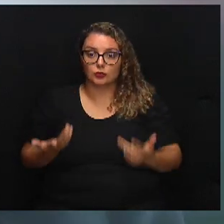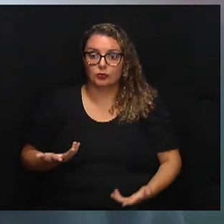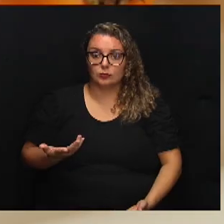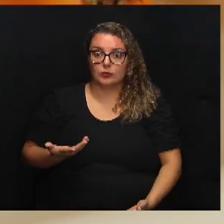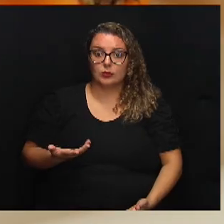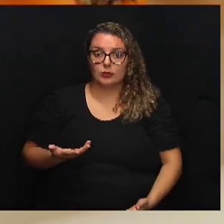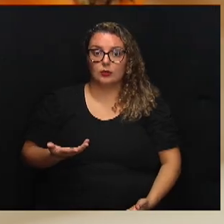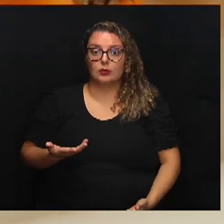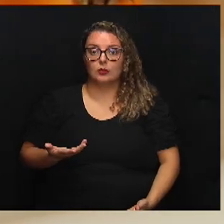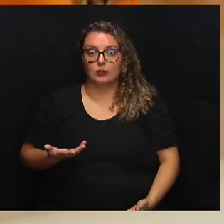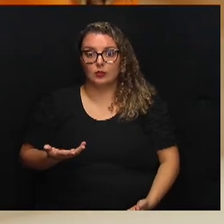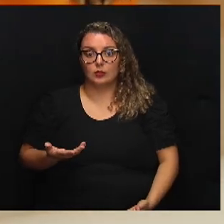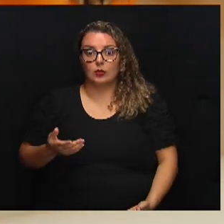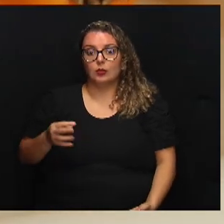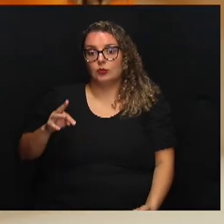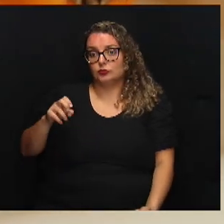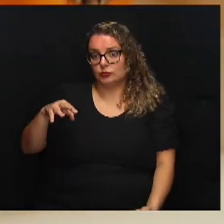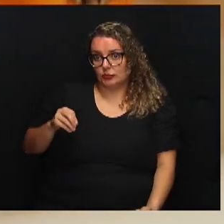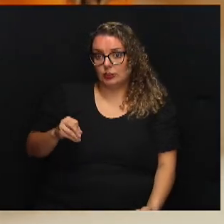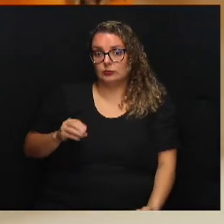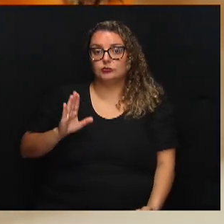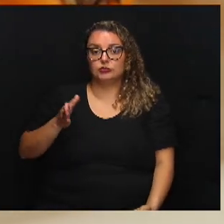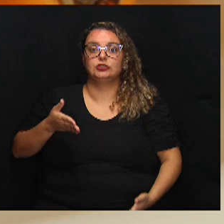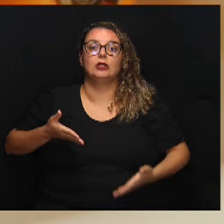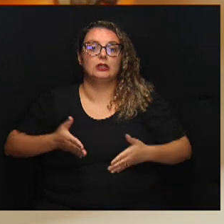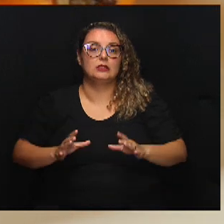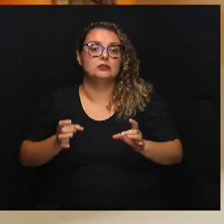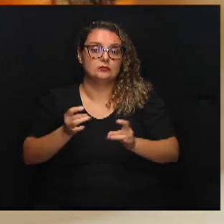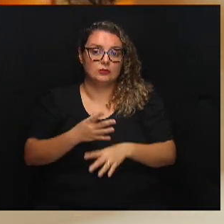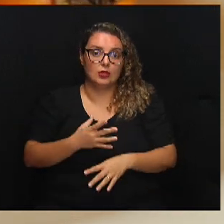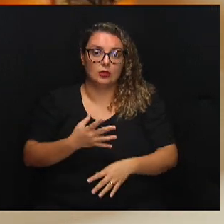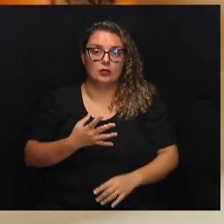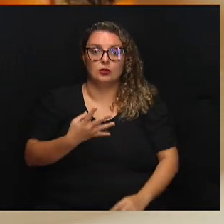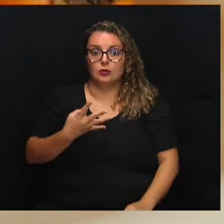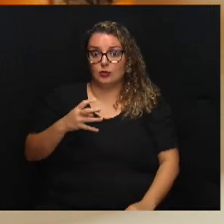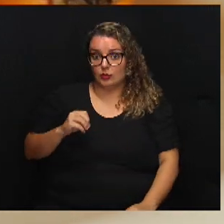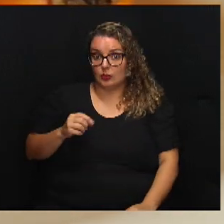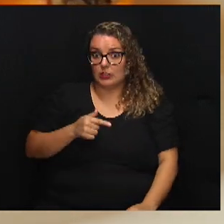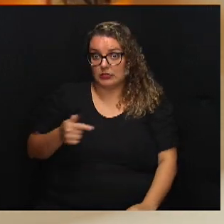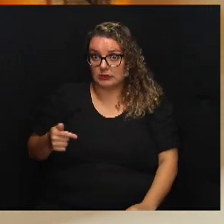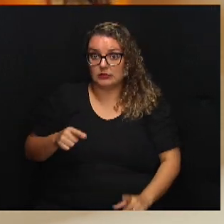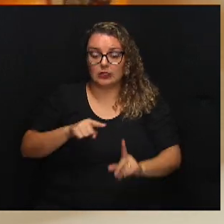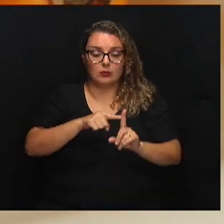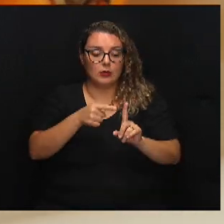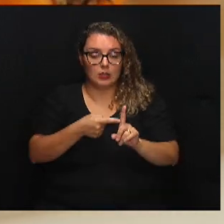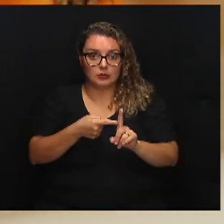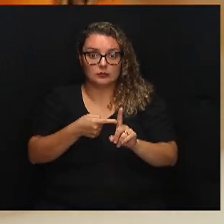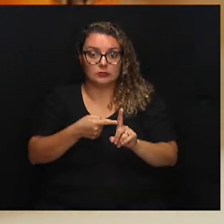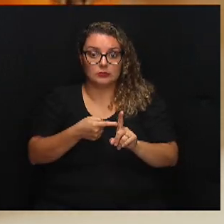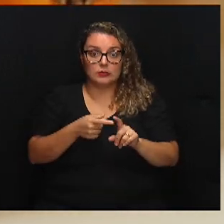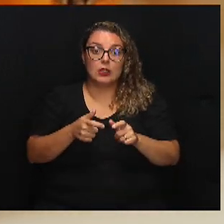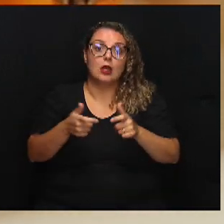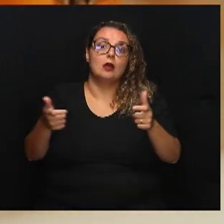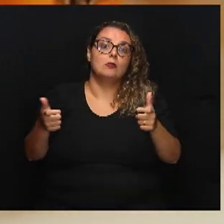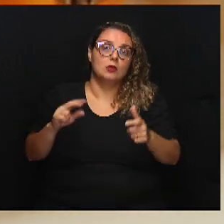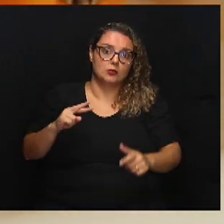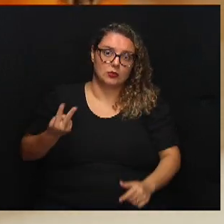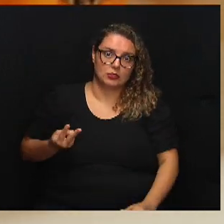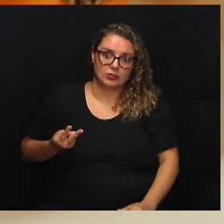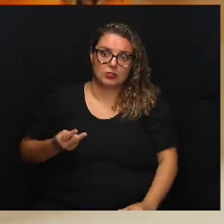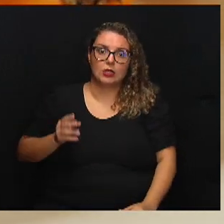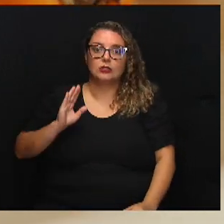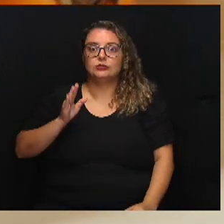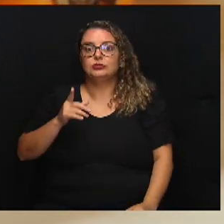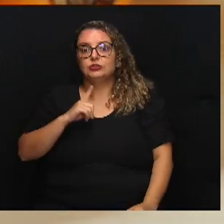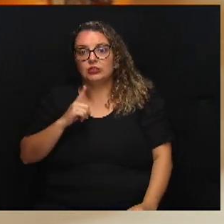de termo, que nascem já prontos, 40 semanas de gestação, eles, na sua grande maioria, eles já têm